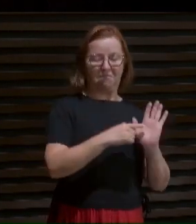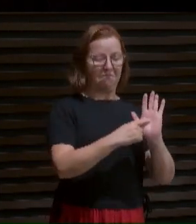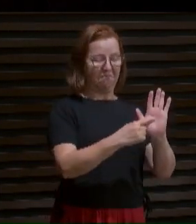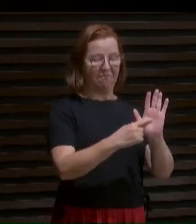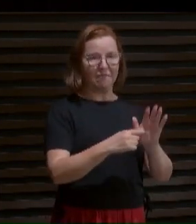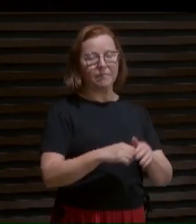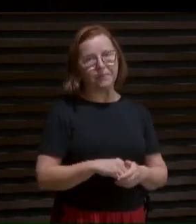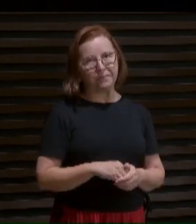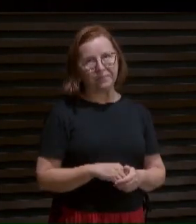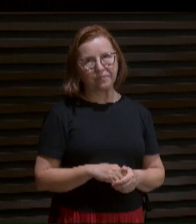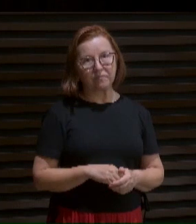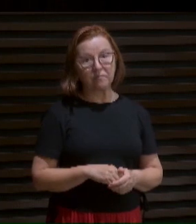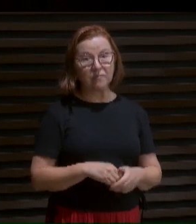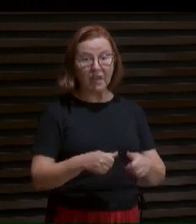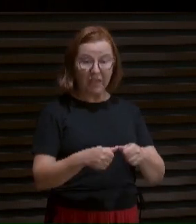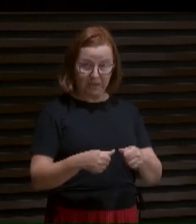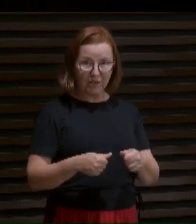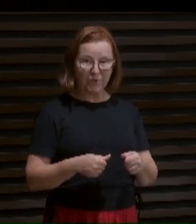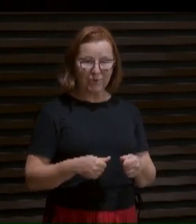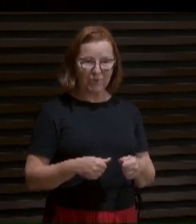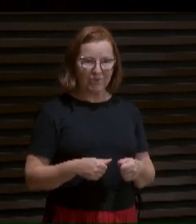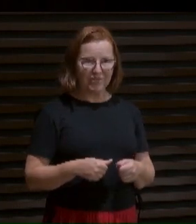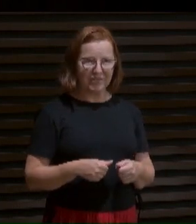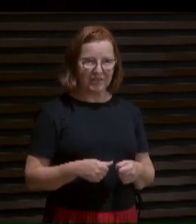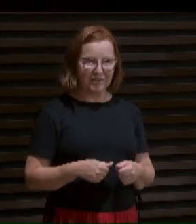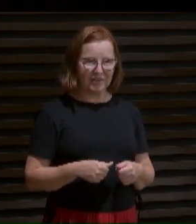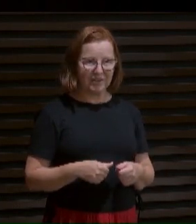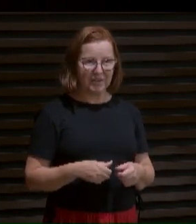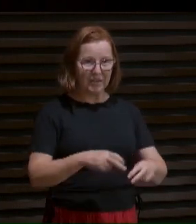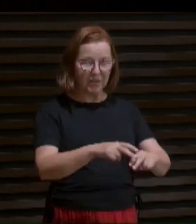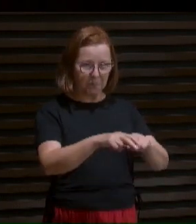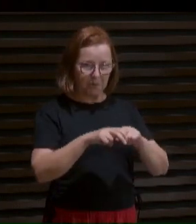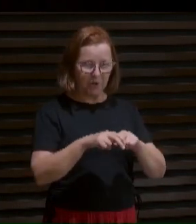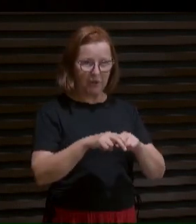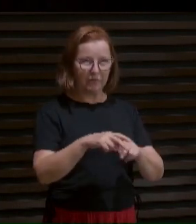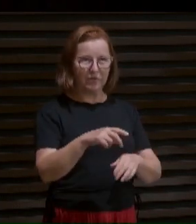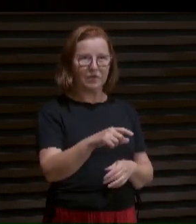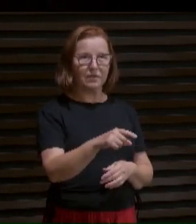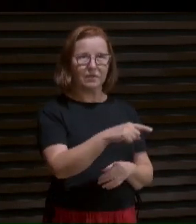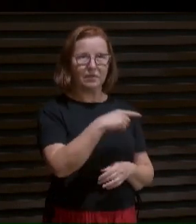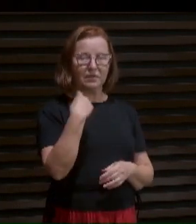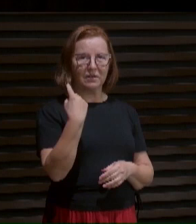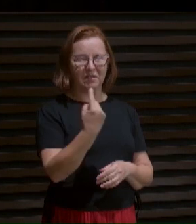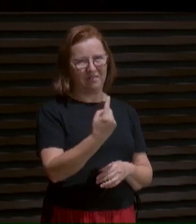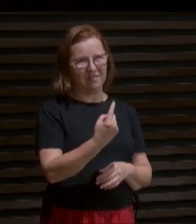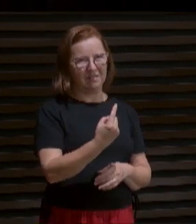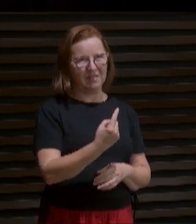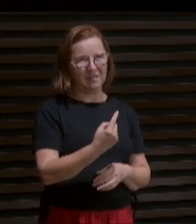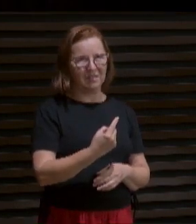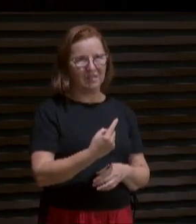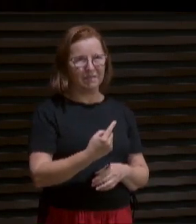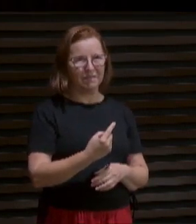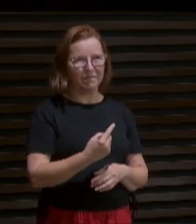que são as causas que nos ferem mais. Eu estava lá no TG, eu fui um